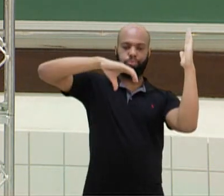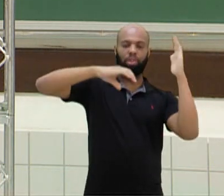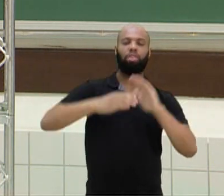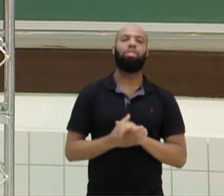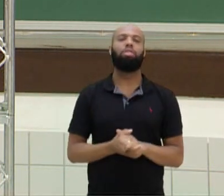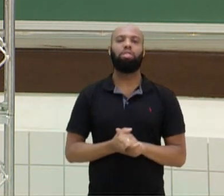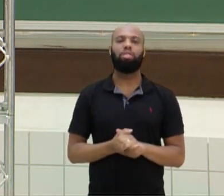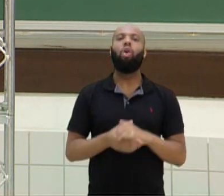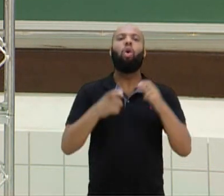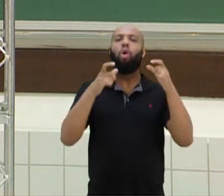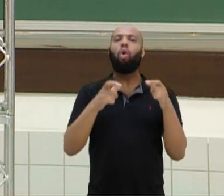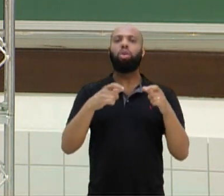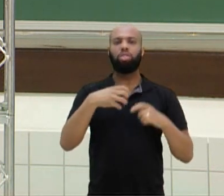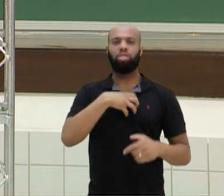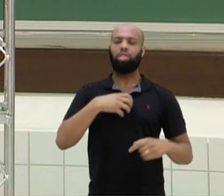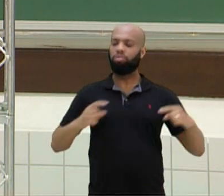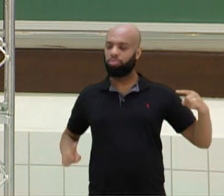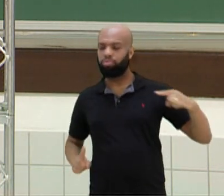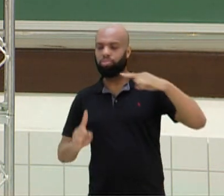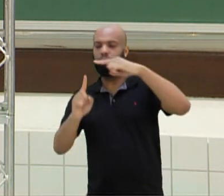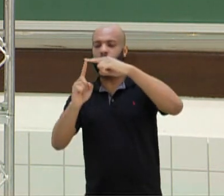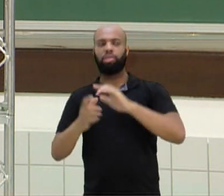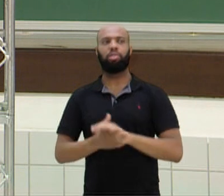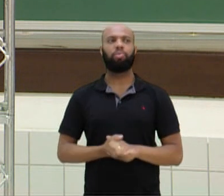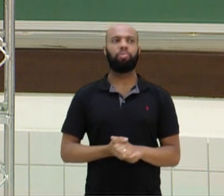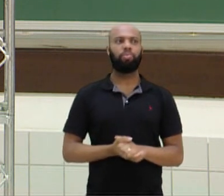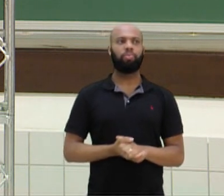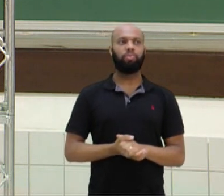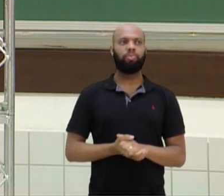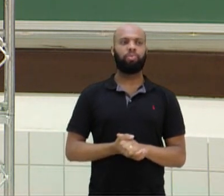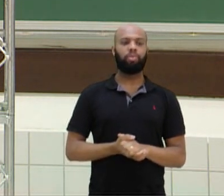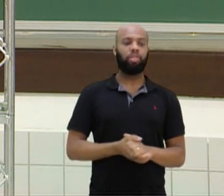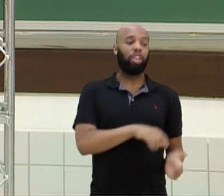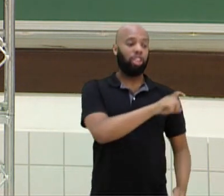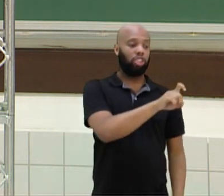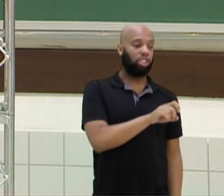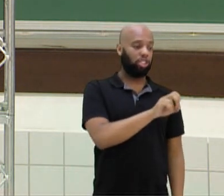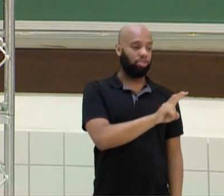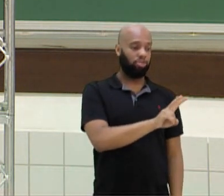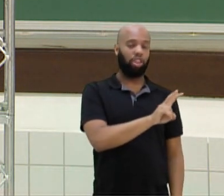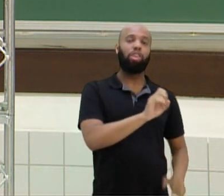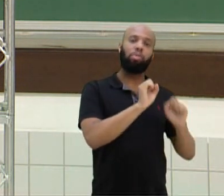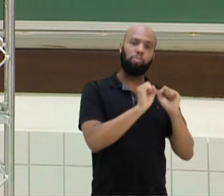Quarto item para nosso esboço, nossa construção gráfica, o vértice.